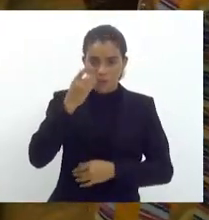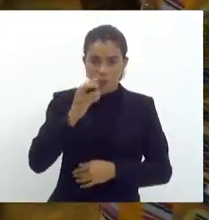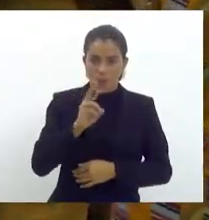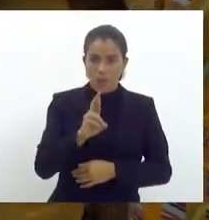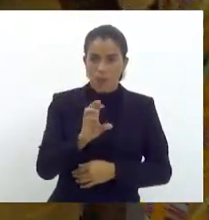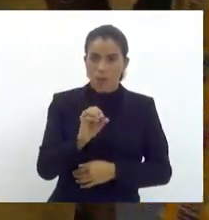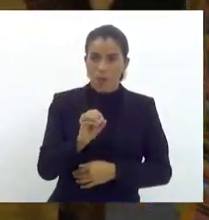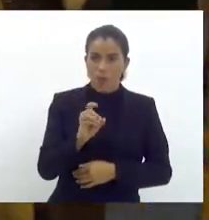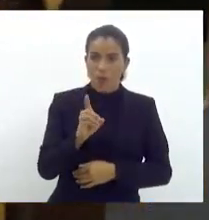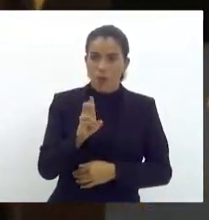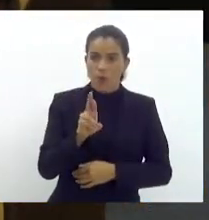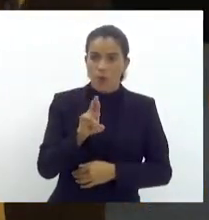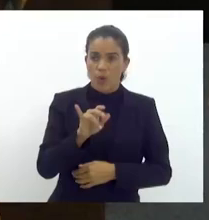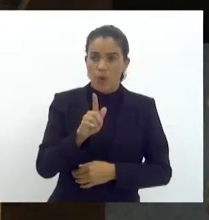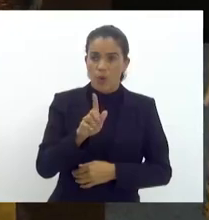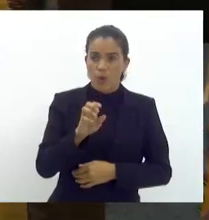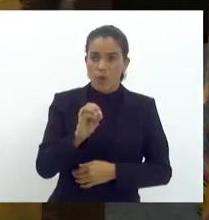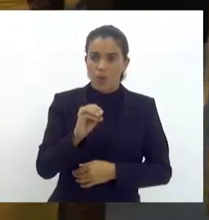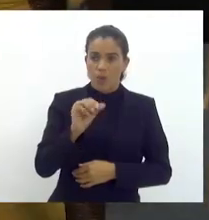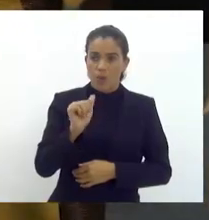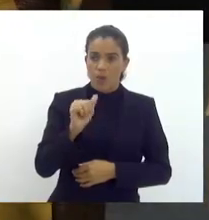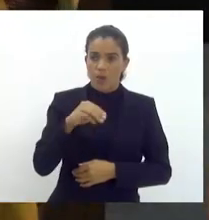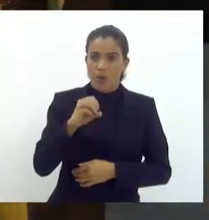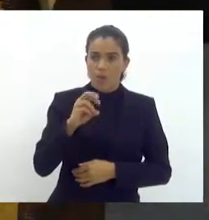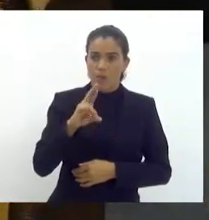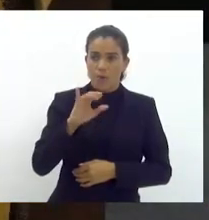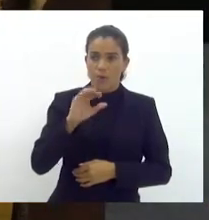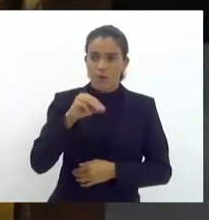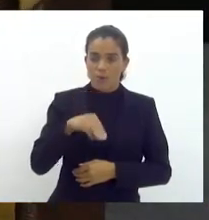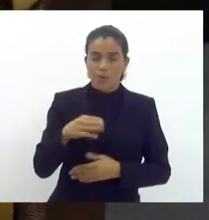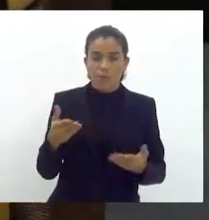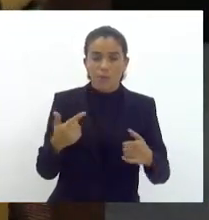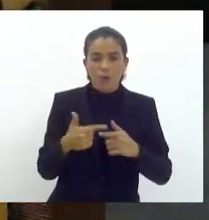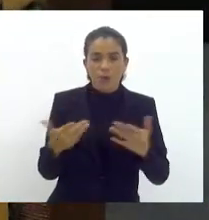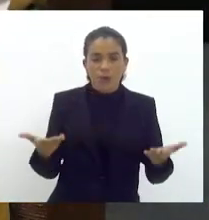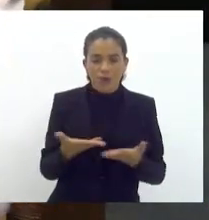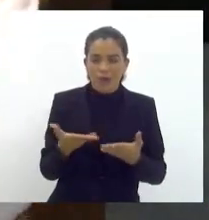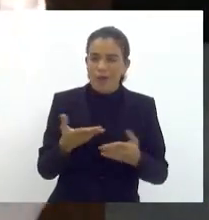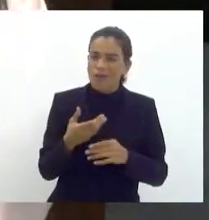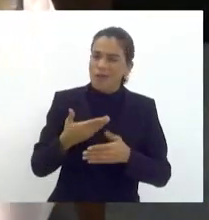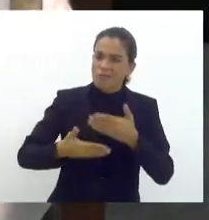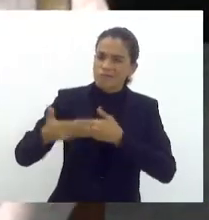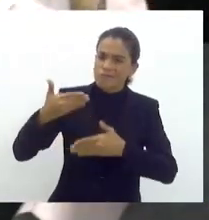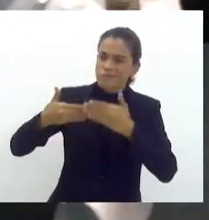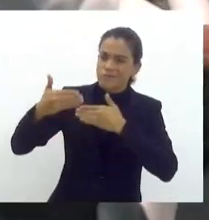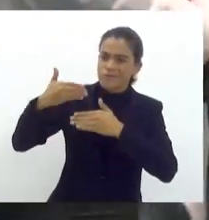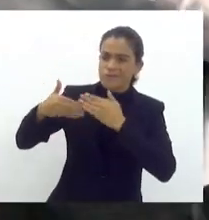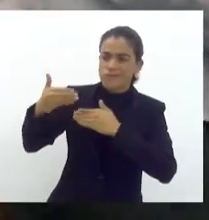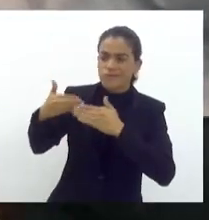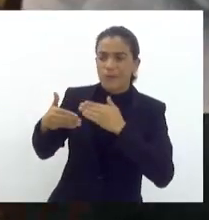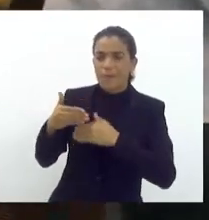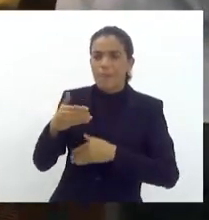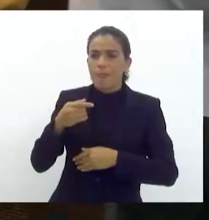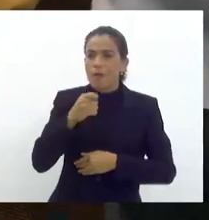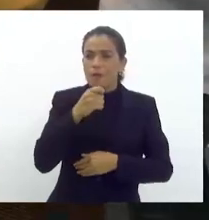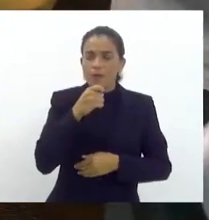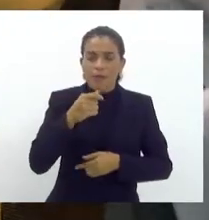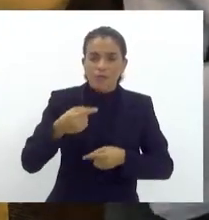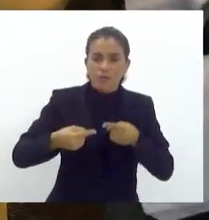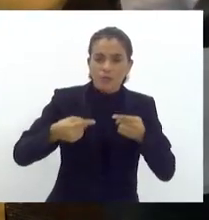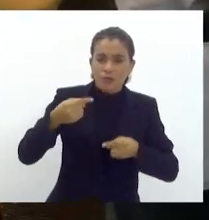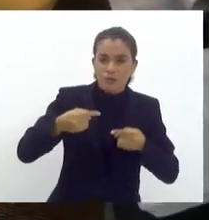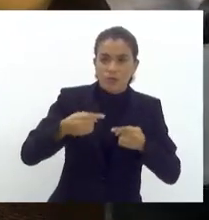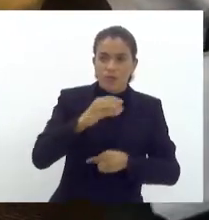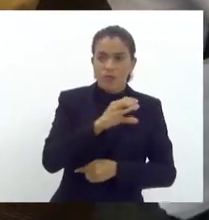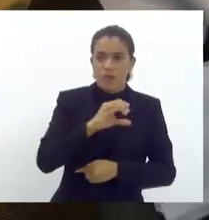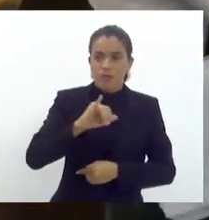Amorim porque nesse ano já há muito tempo não se discute isso